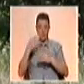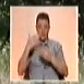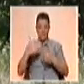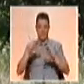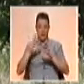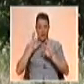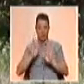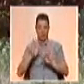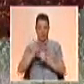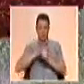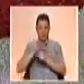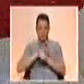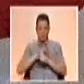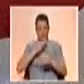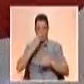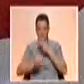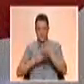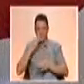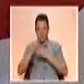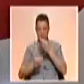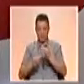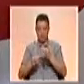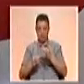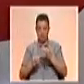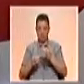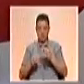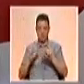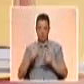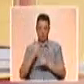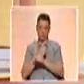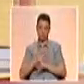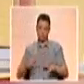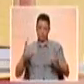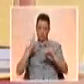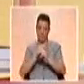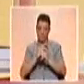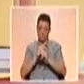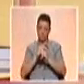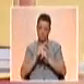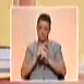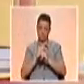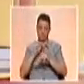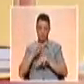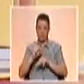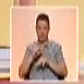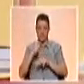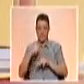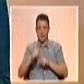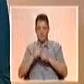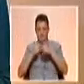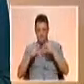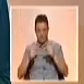então, estes casos que sempre estás a falar são casos ainda esporádicos, não estão muito... As etares de plantas